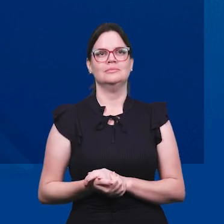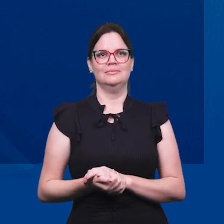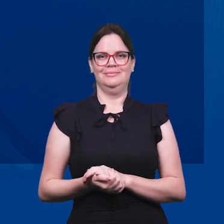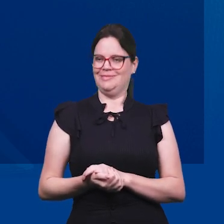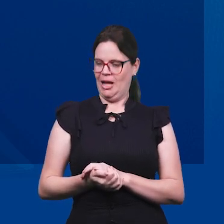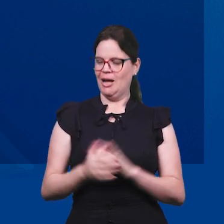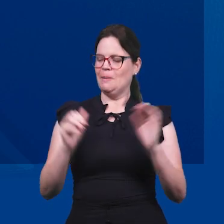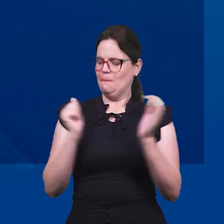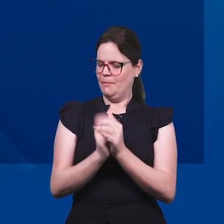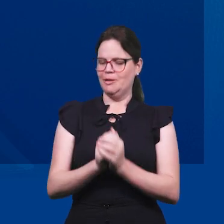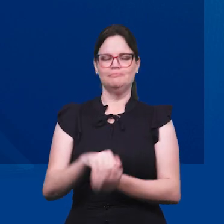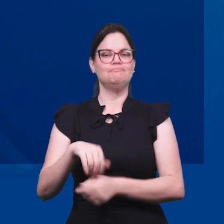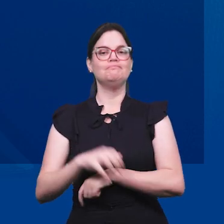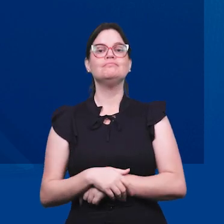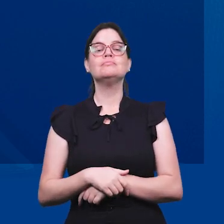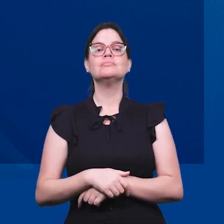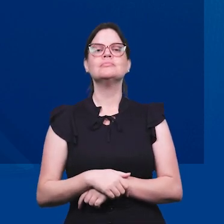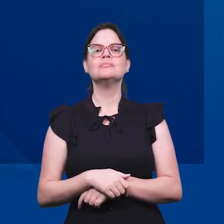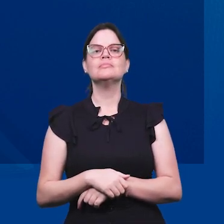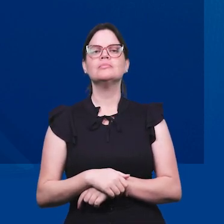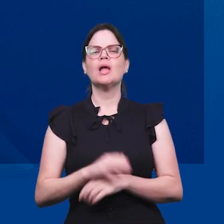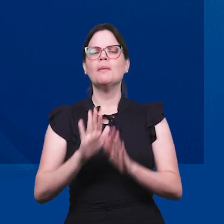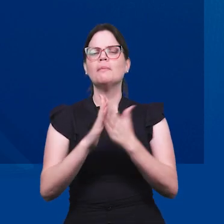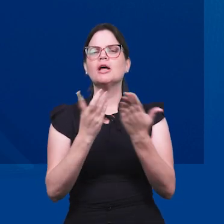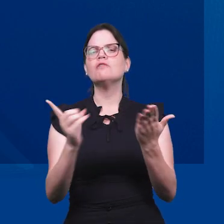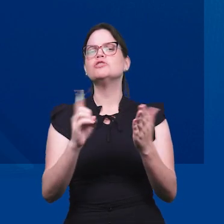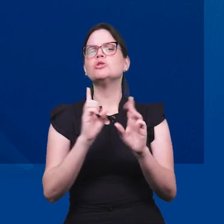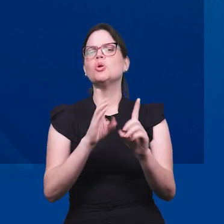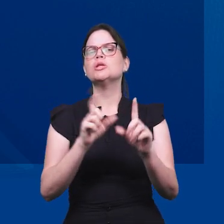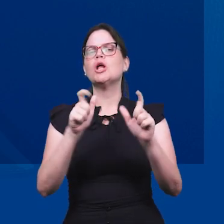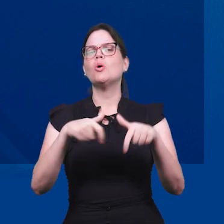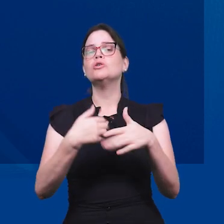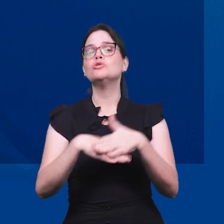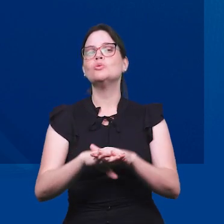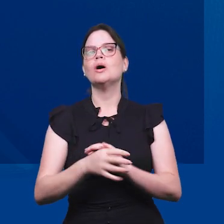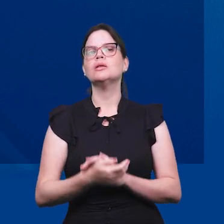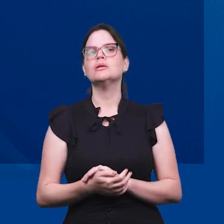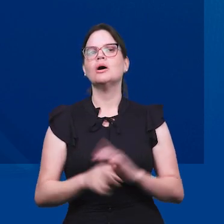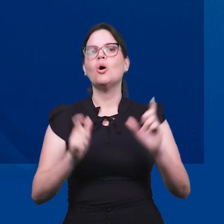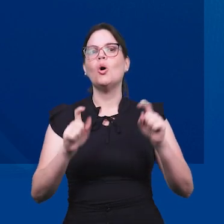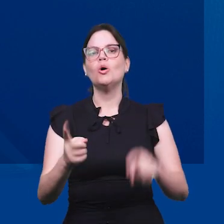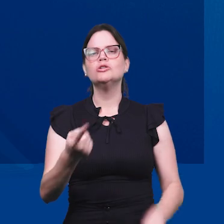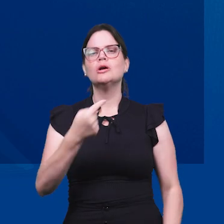Amém. Onde que a gente guarda a palavra do Senhor? Ó, no